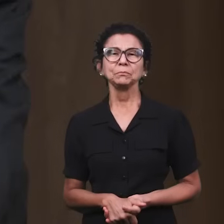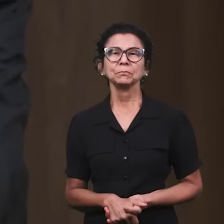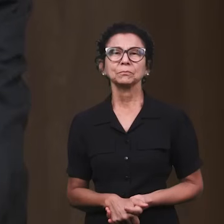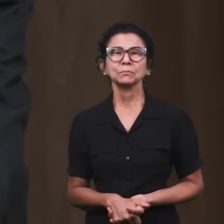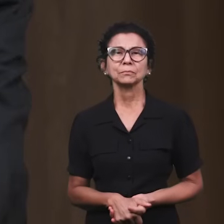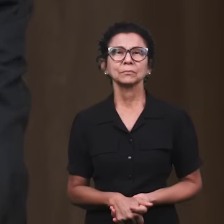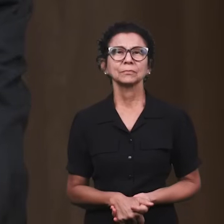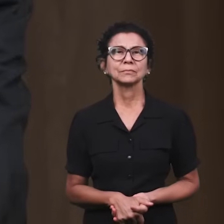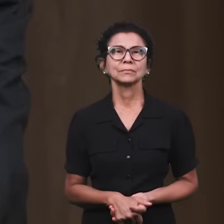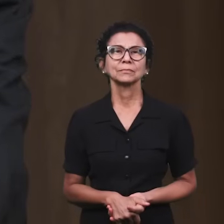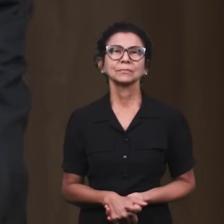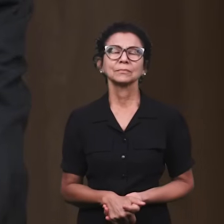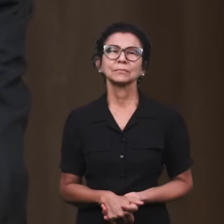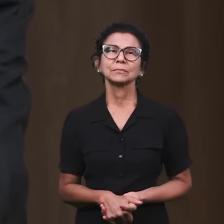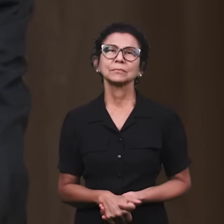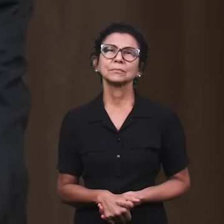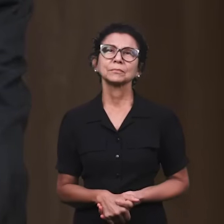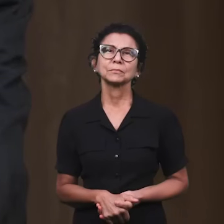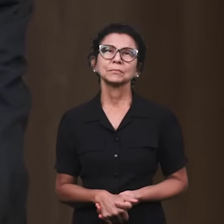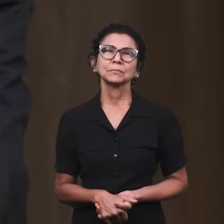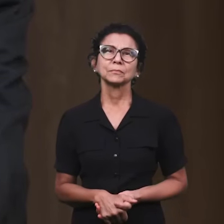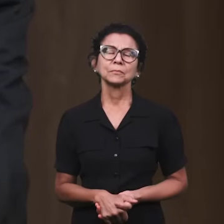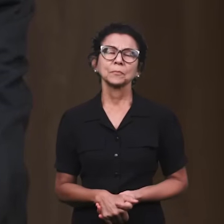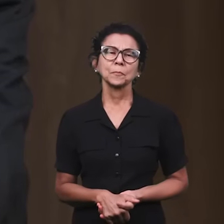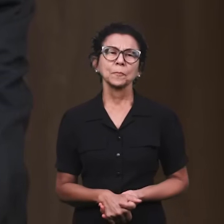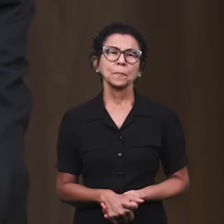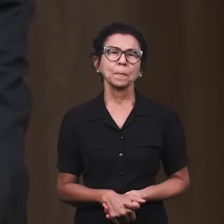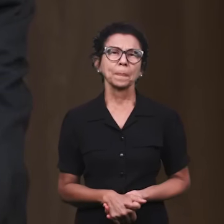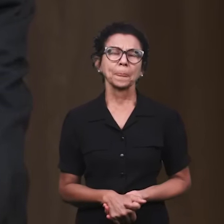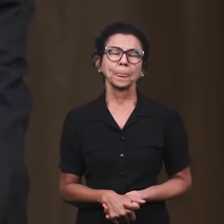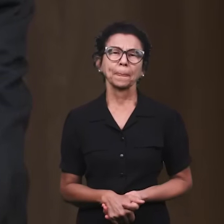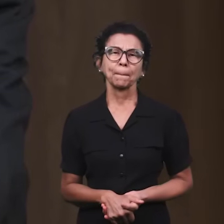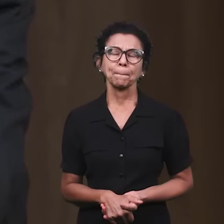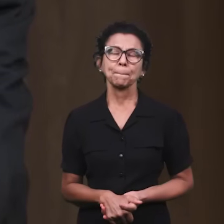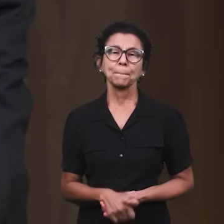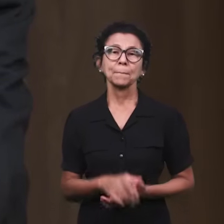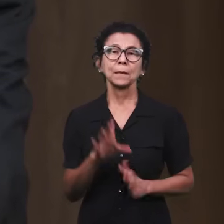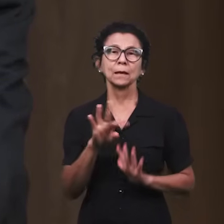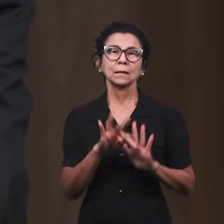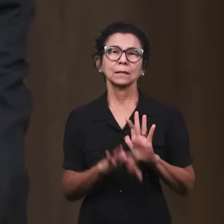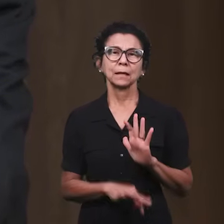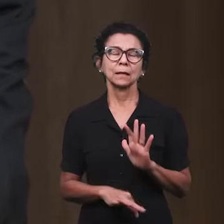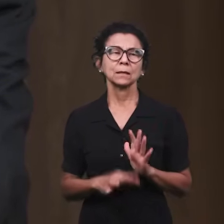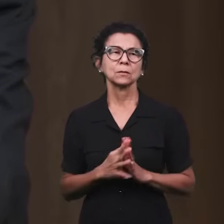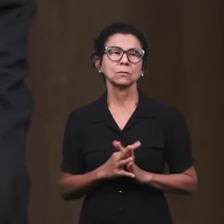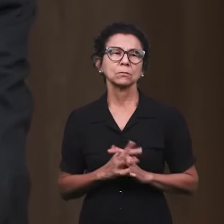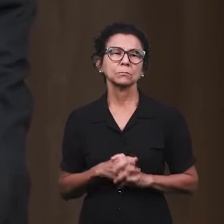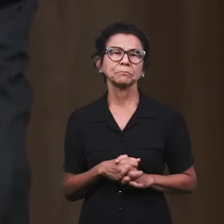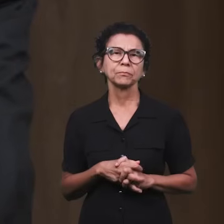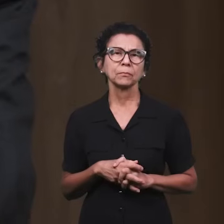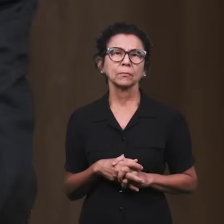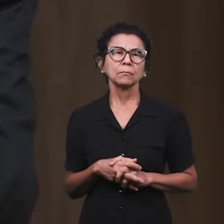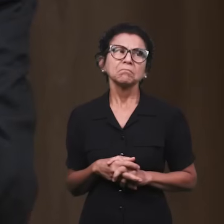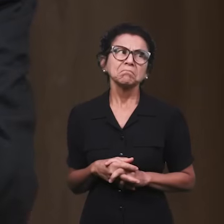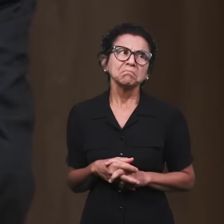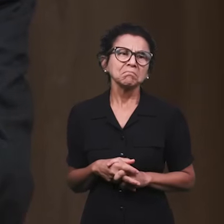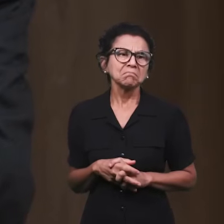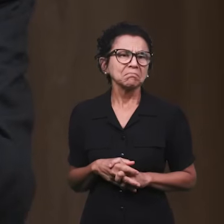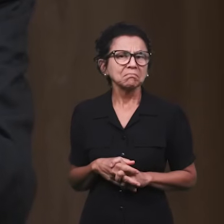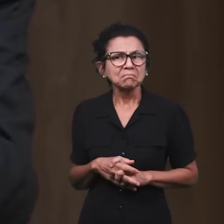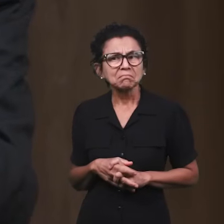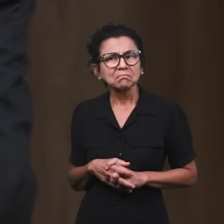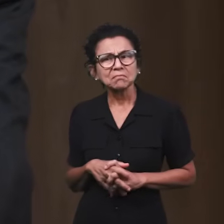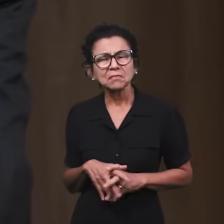é que quando nós lemos esse texto, ele parece tão distante de nós, e assim, parece uma coisa tão